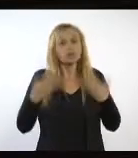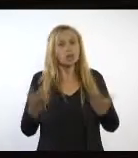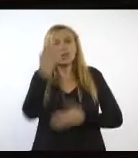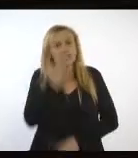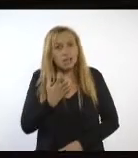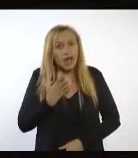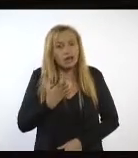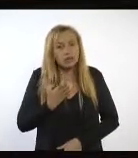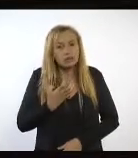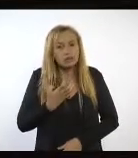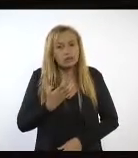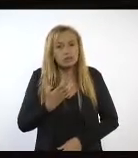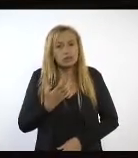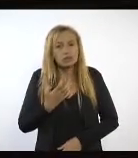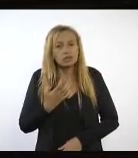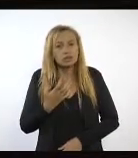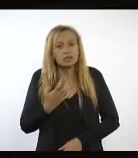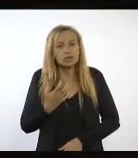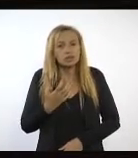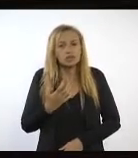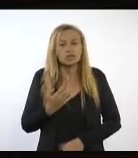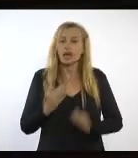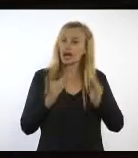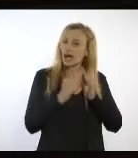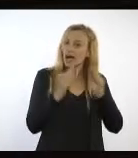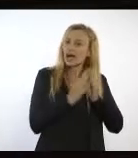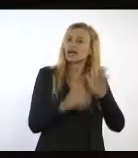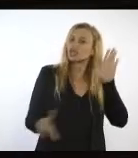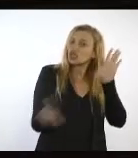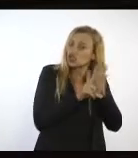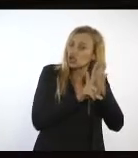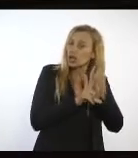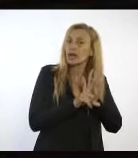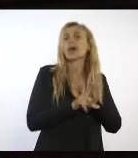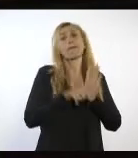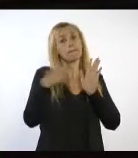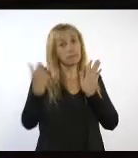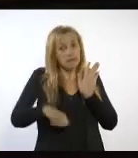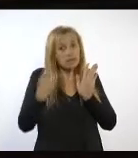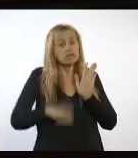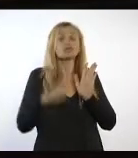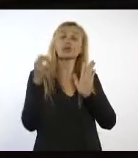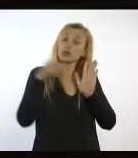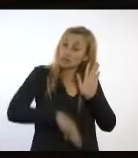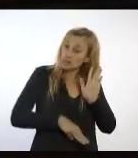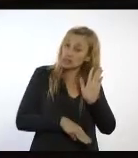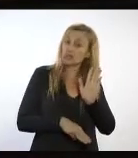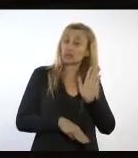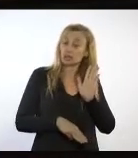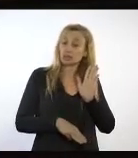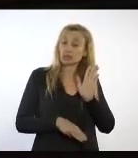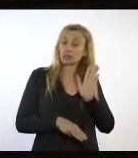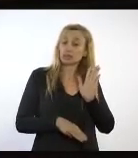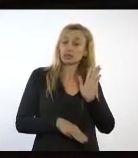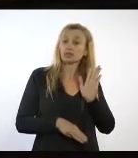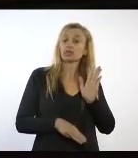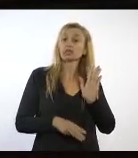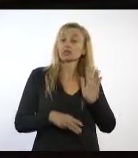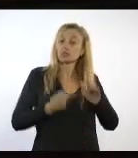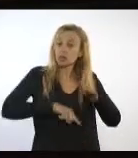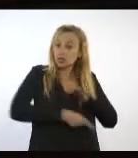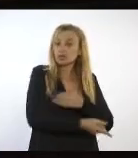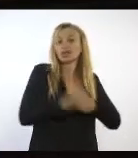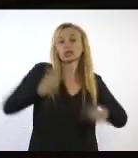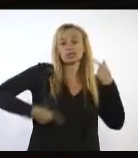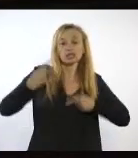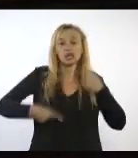sério demais, e as casas legislativas, elas precisam se assenhorar desse debate, porque